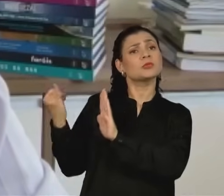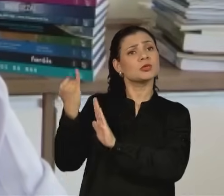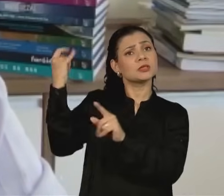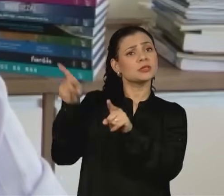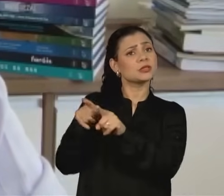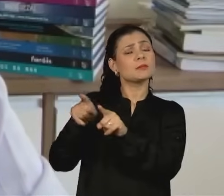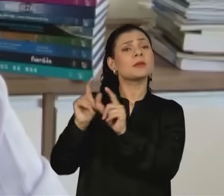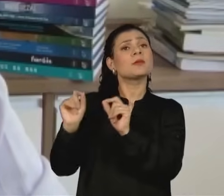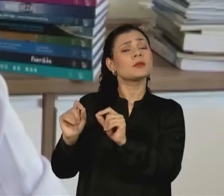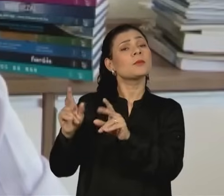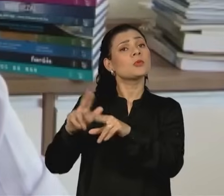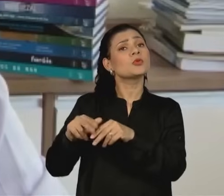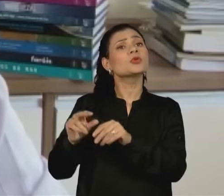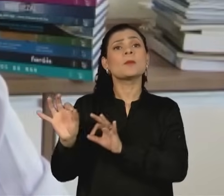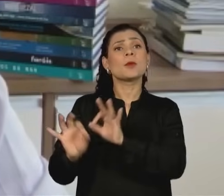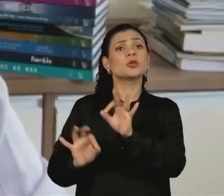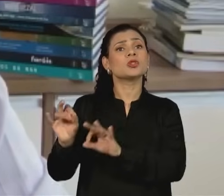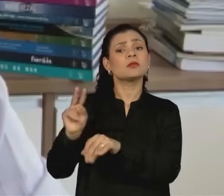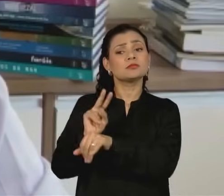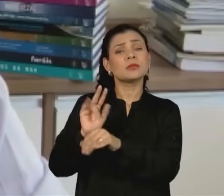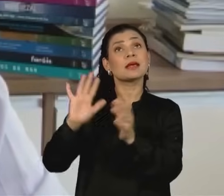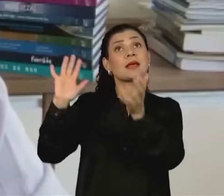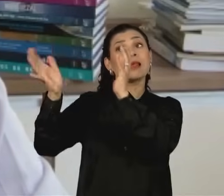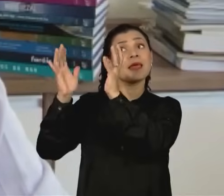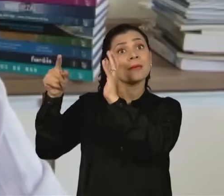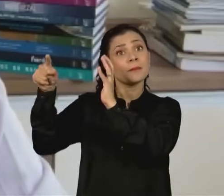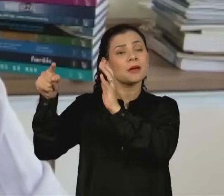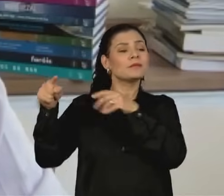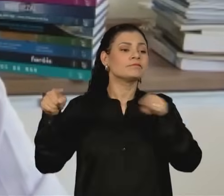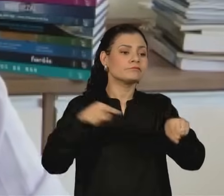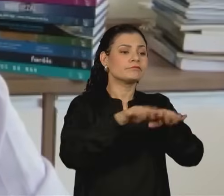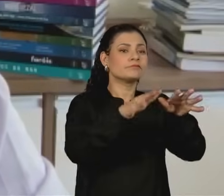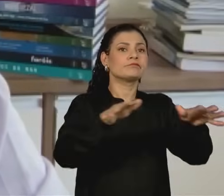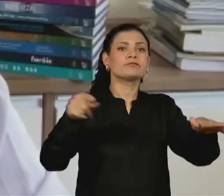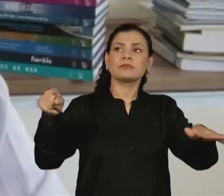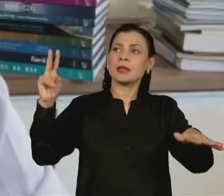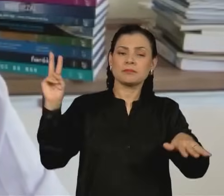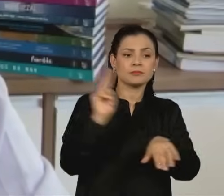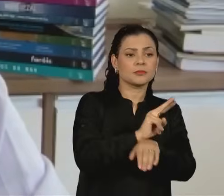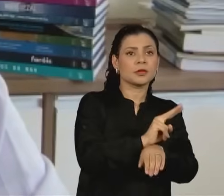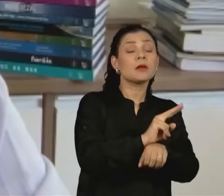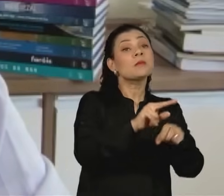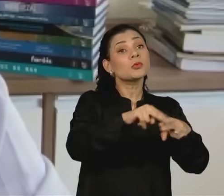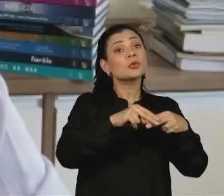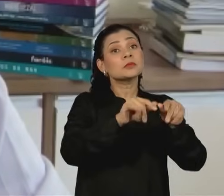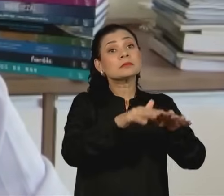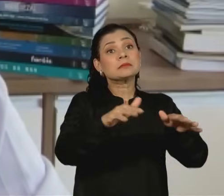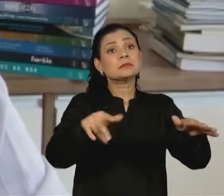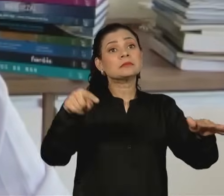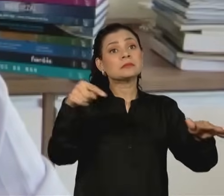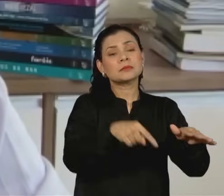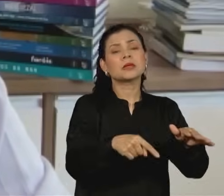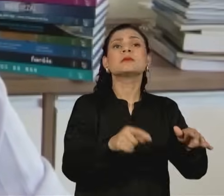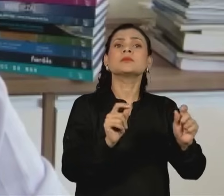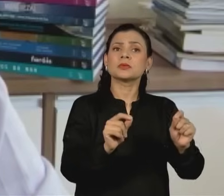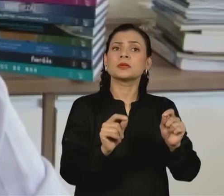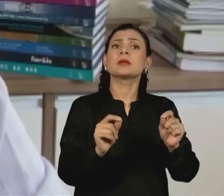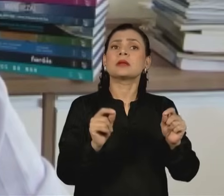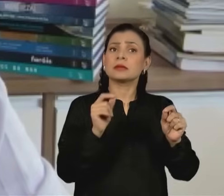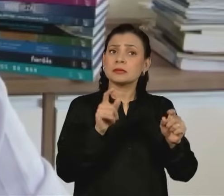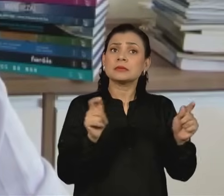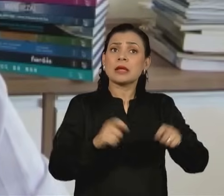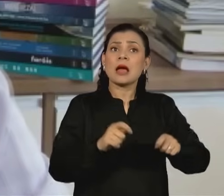Plano Nacional de Adaptação às Mudanças do Clima, que depende do oceano. Além disso, o oceano, né, com essa capacidade de sequestrar e